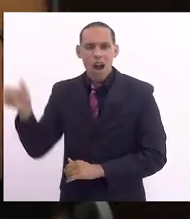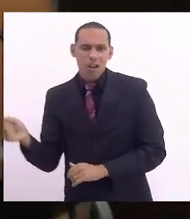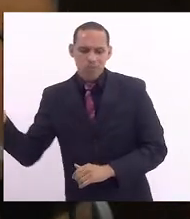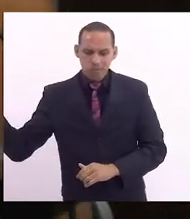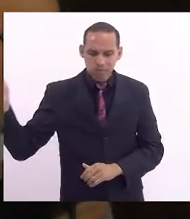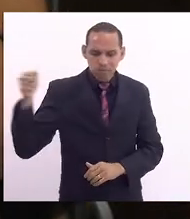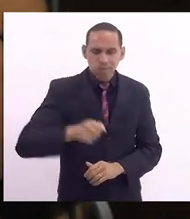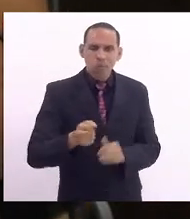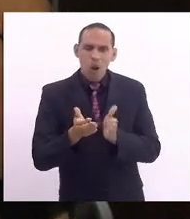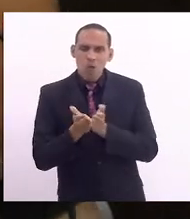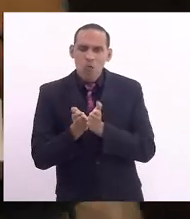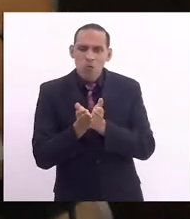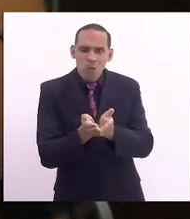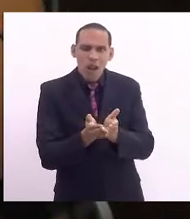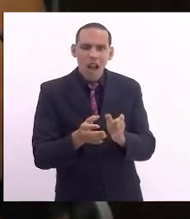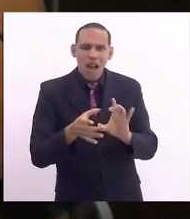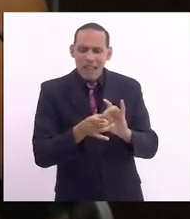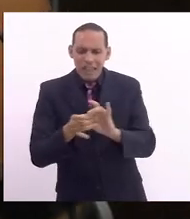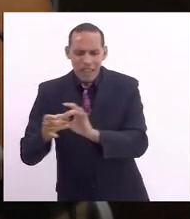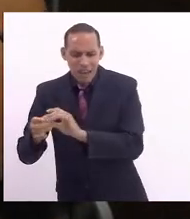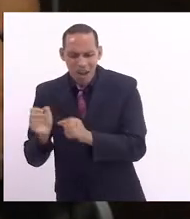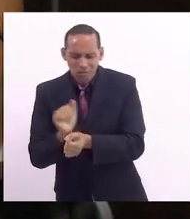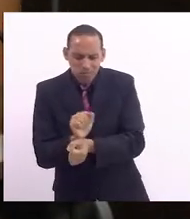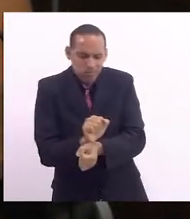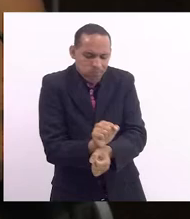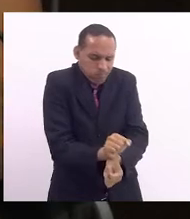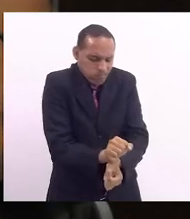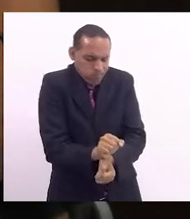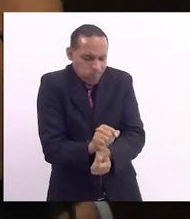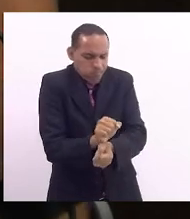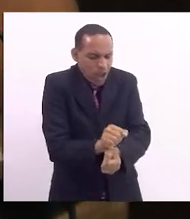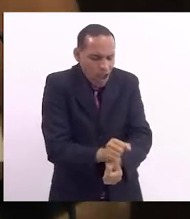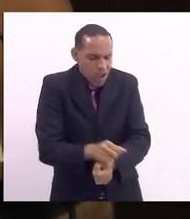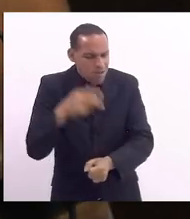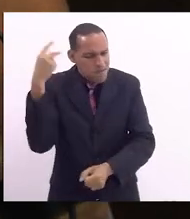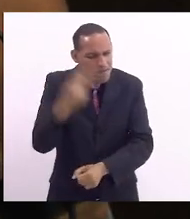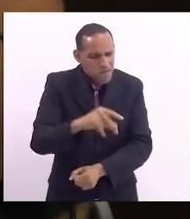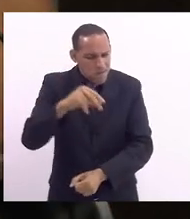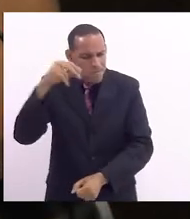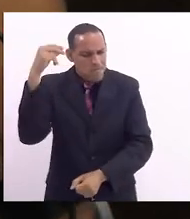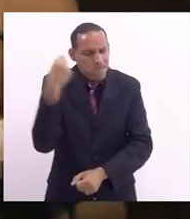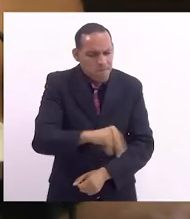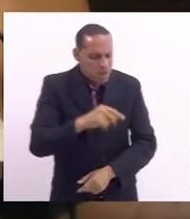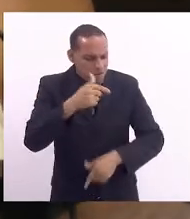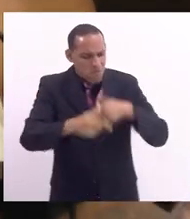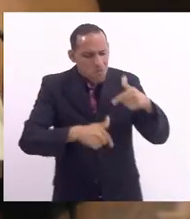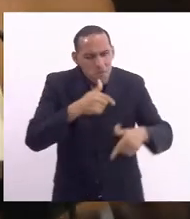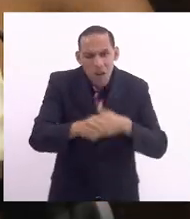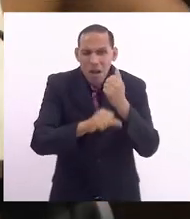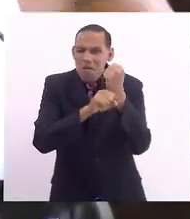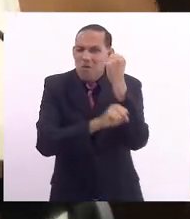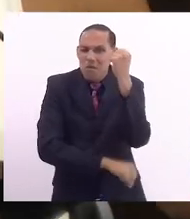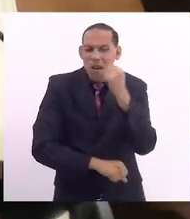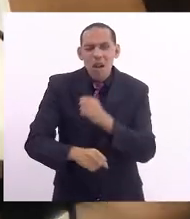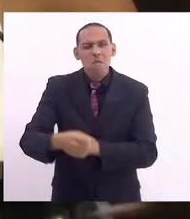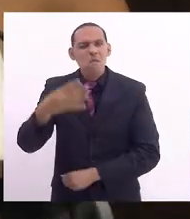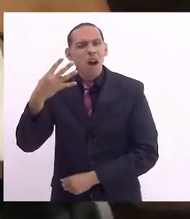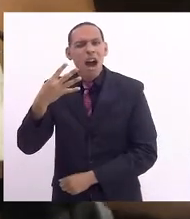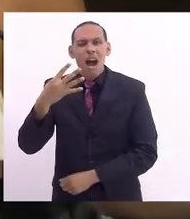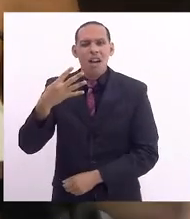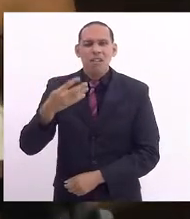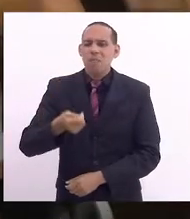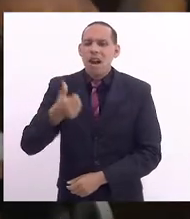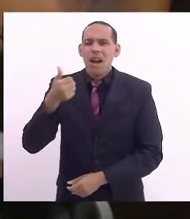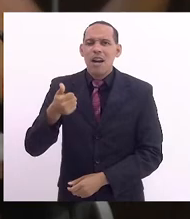navio negreiro, acorrentadas e aqui forçadas a trabalhar. Quase 4 séculos, milhões,